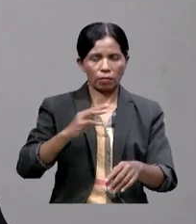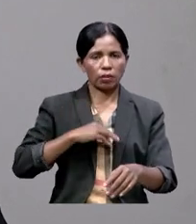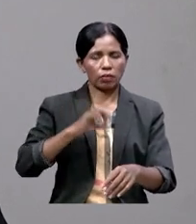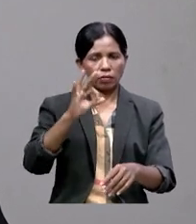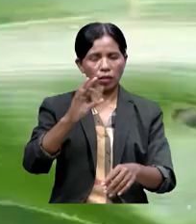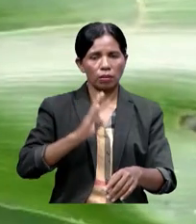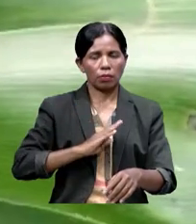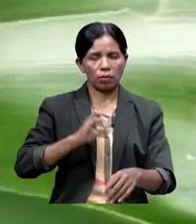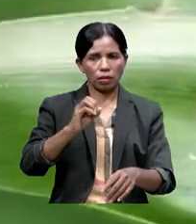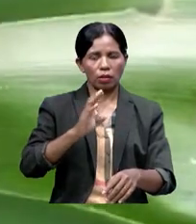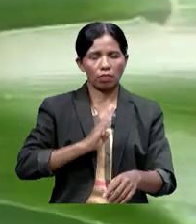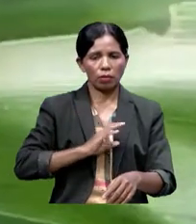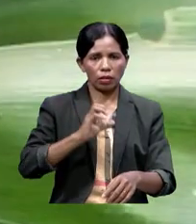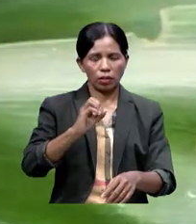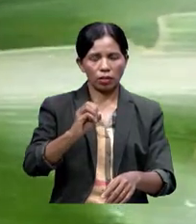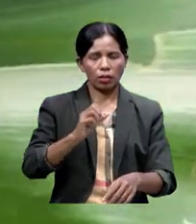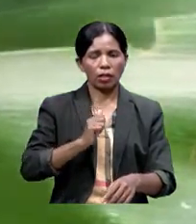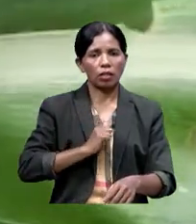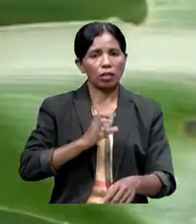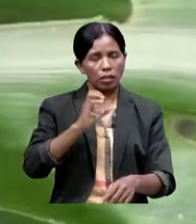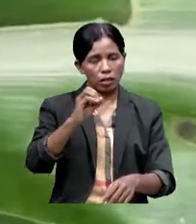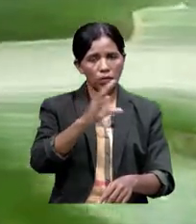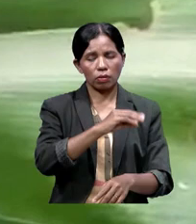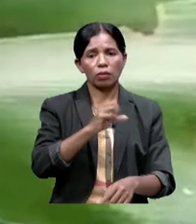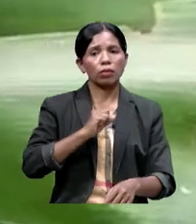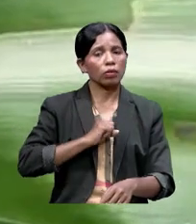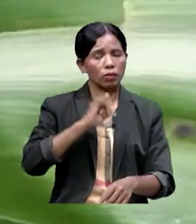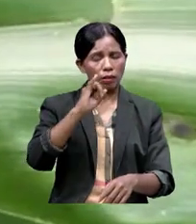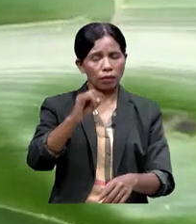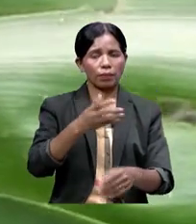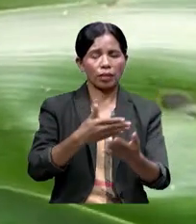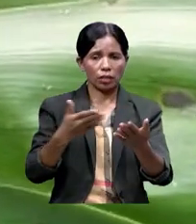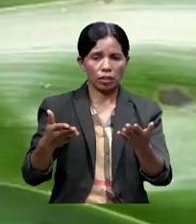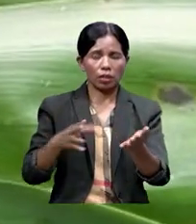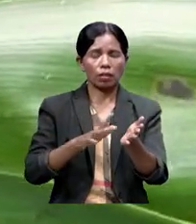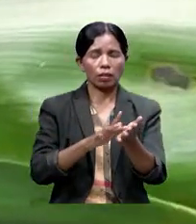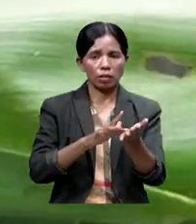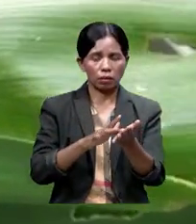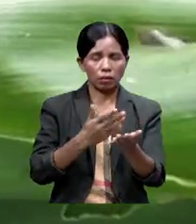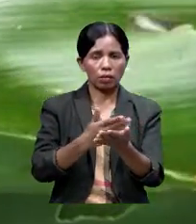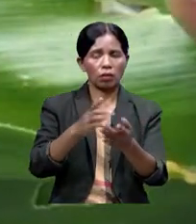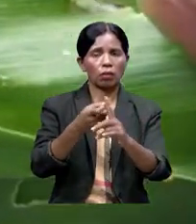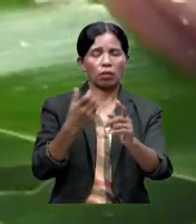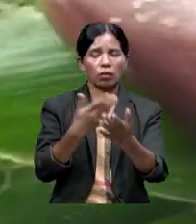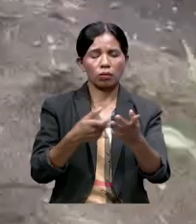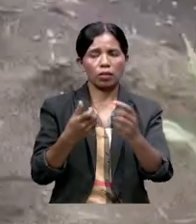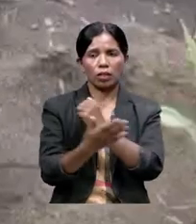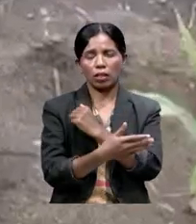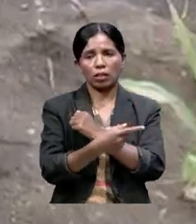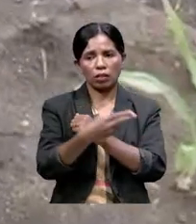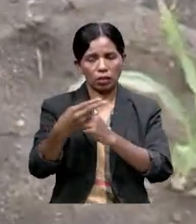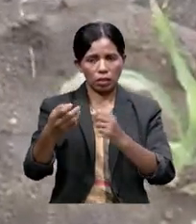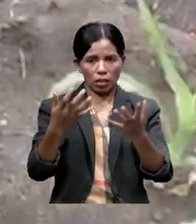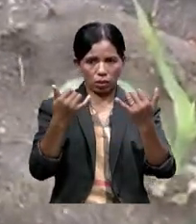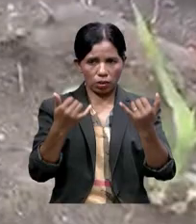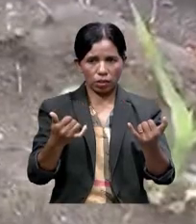baucau bobonaru ainaru no covalima produto químico com aimoro com direga peste ne só sau sinonésia no agora da daun ne